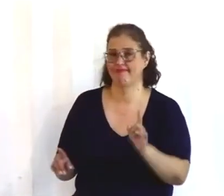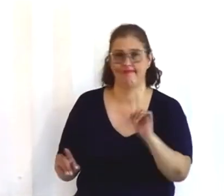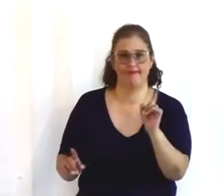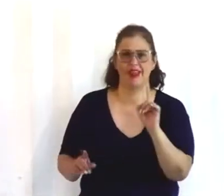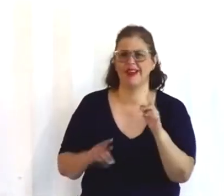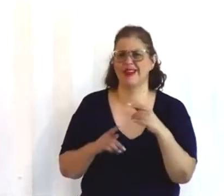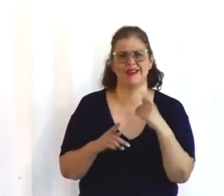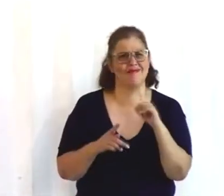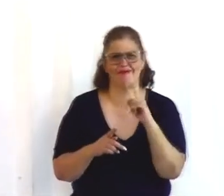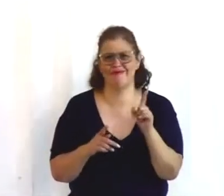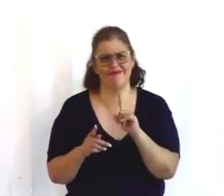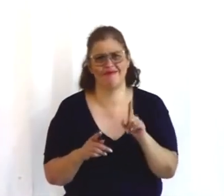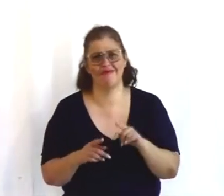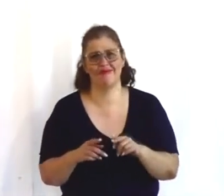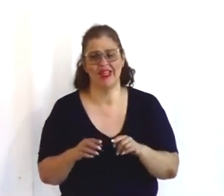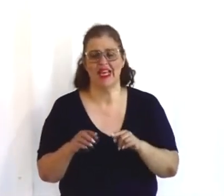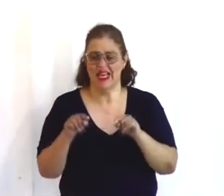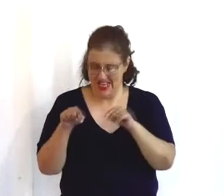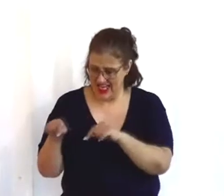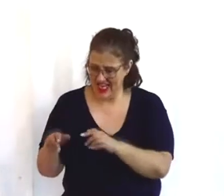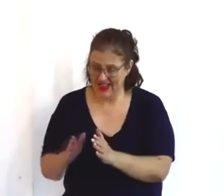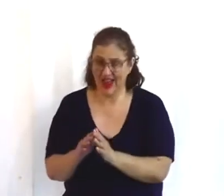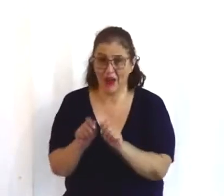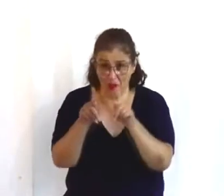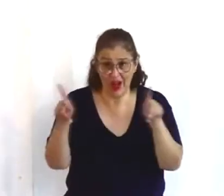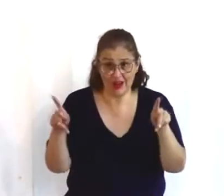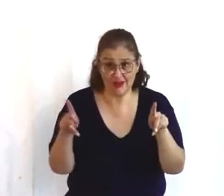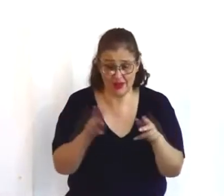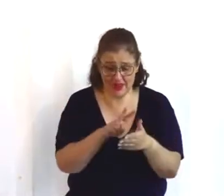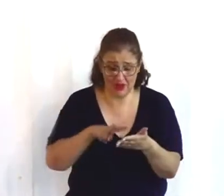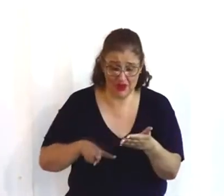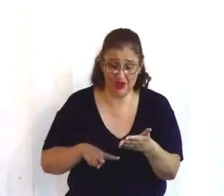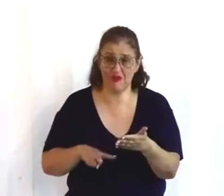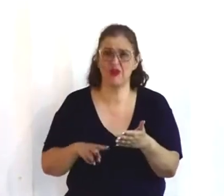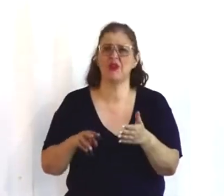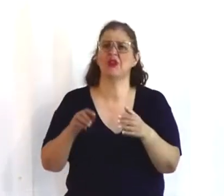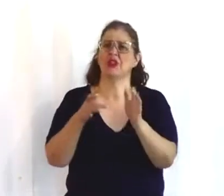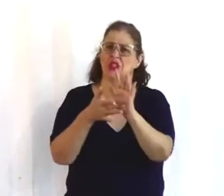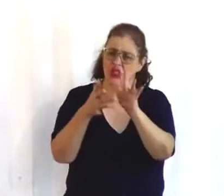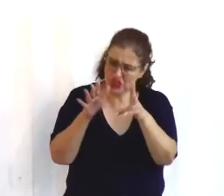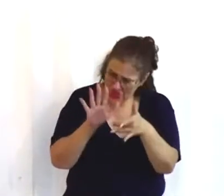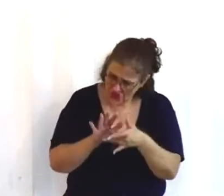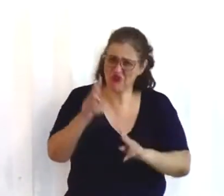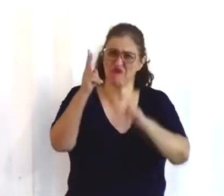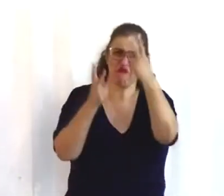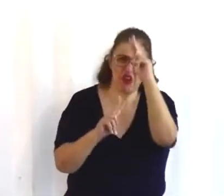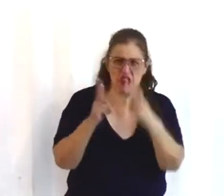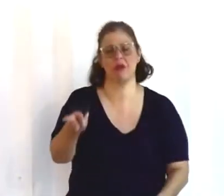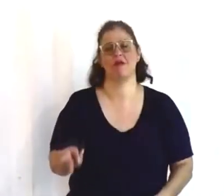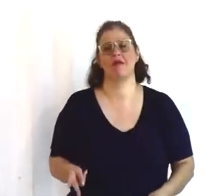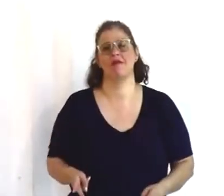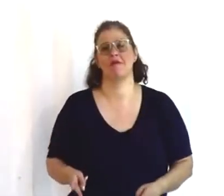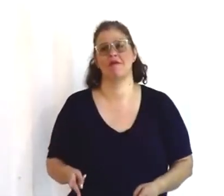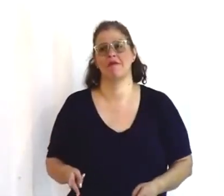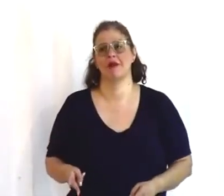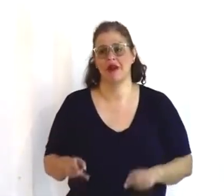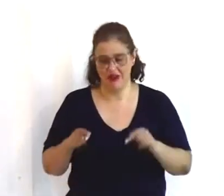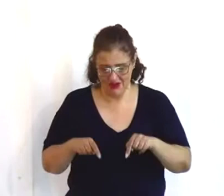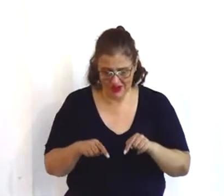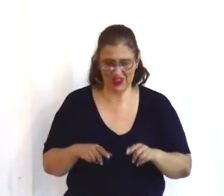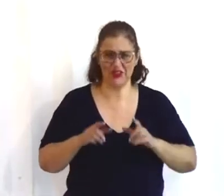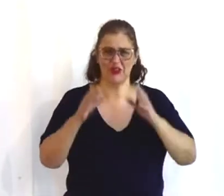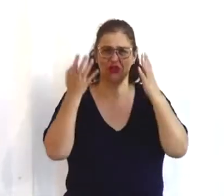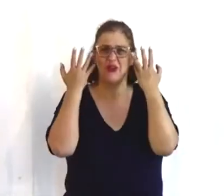do Cristo que venceu. Este é o livro do leão da tribo de Judá. Este é o livro da raiz de Davi. Este é o livro